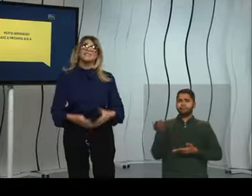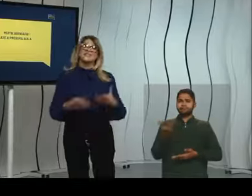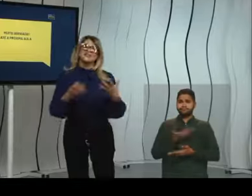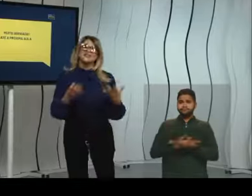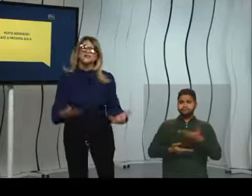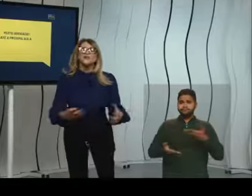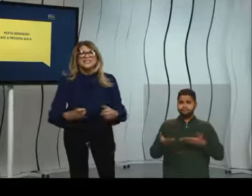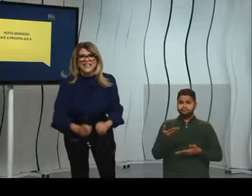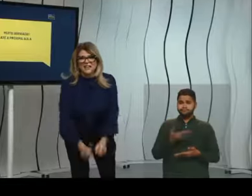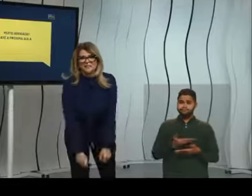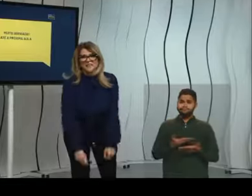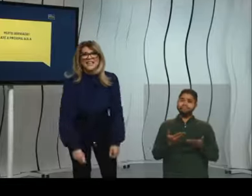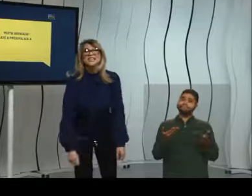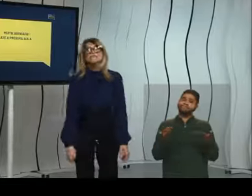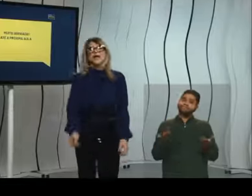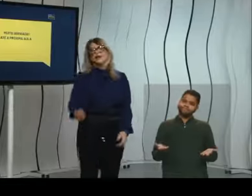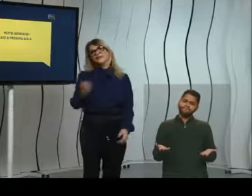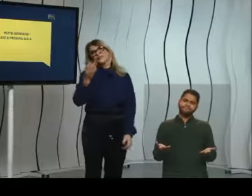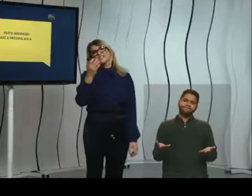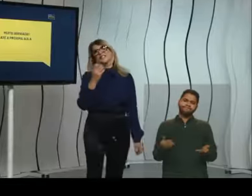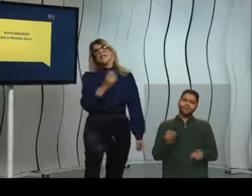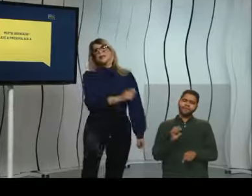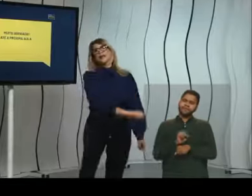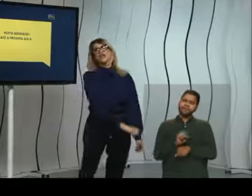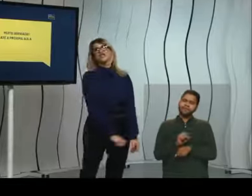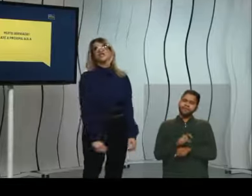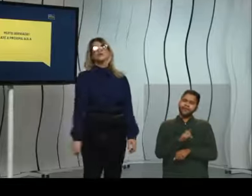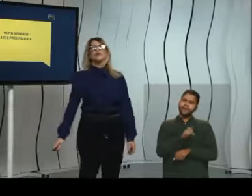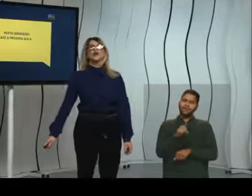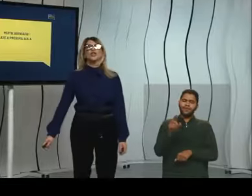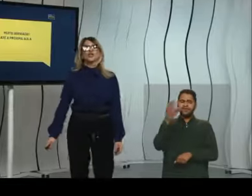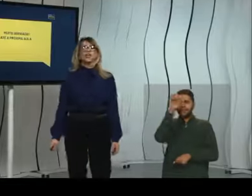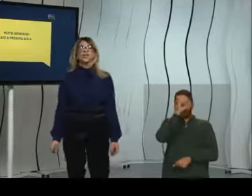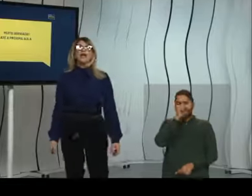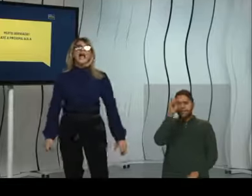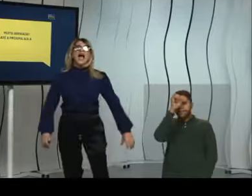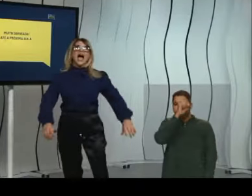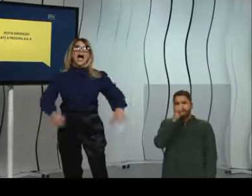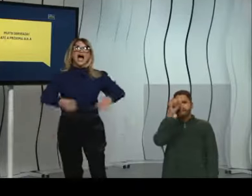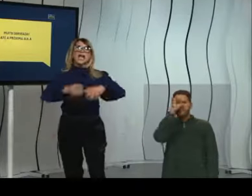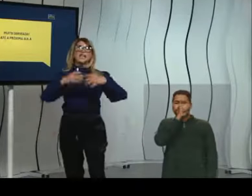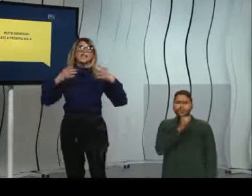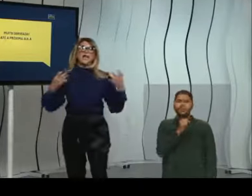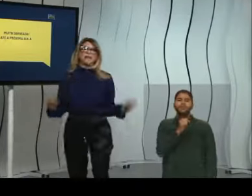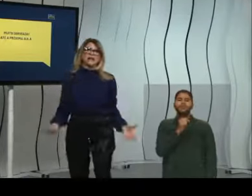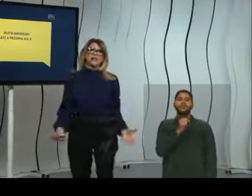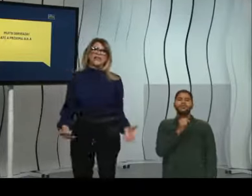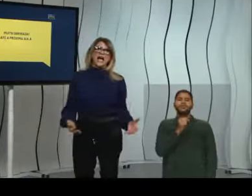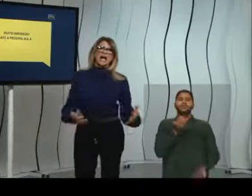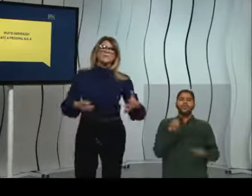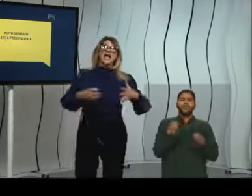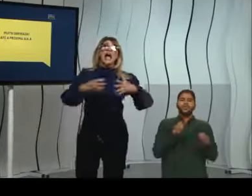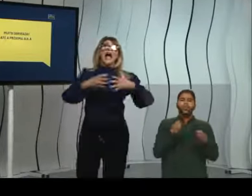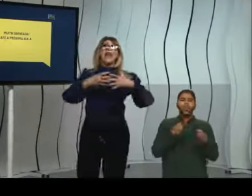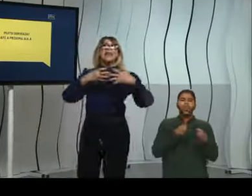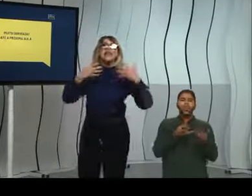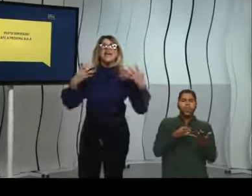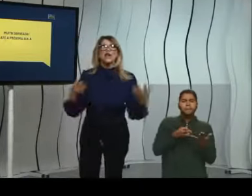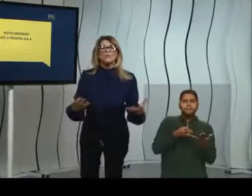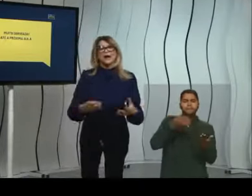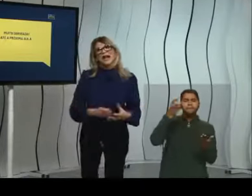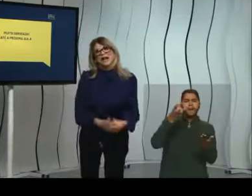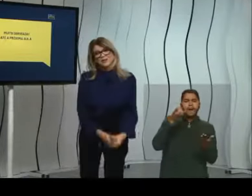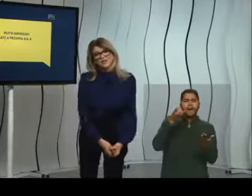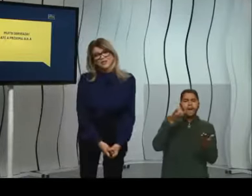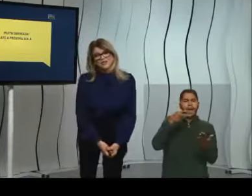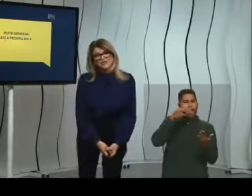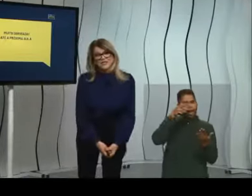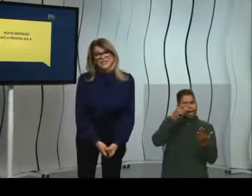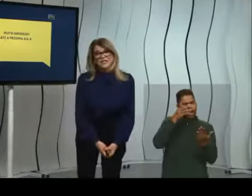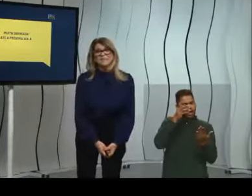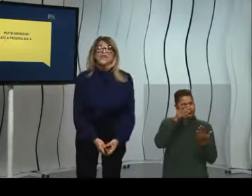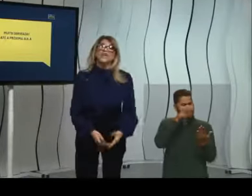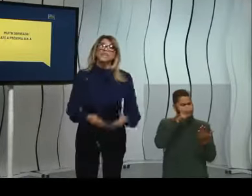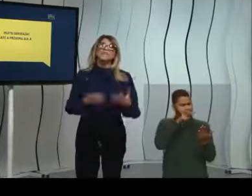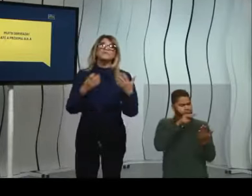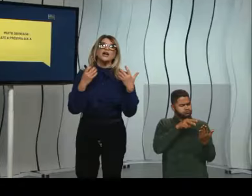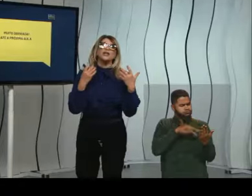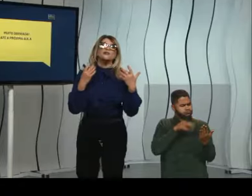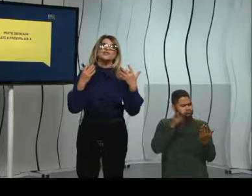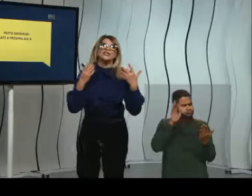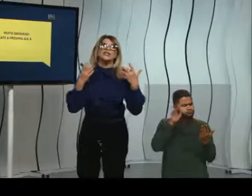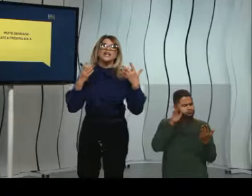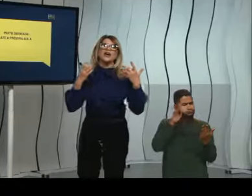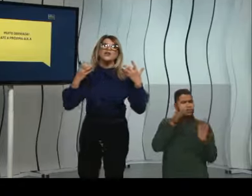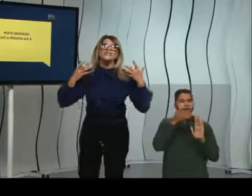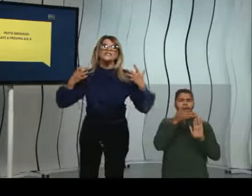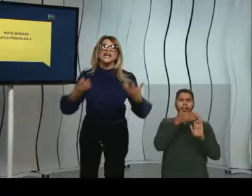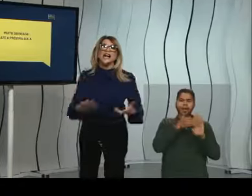revista? Pois é. Espero que você tenha aprendido um pouquinho a interpretar, a ler uma capa de revista.